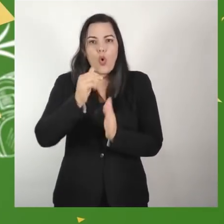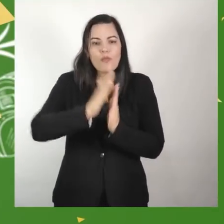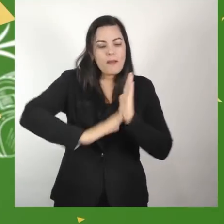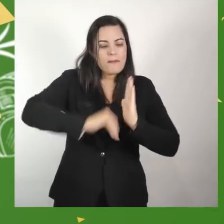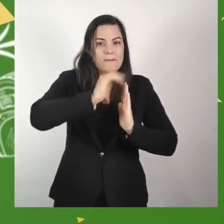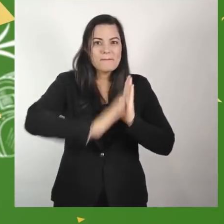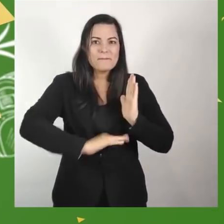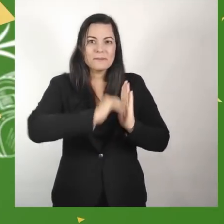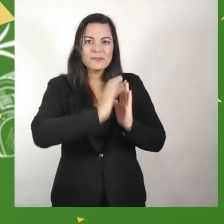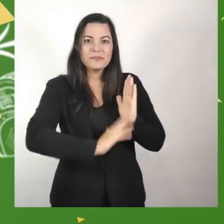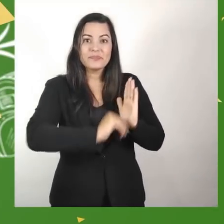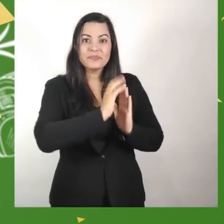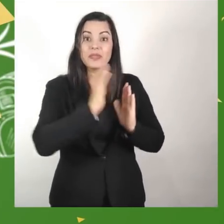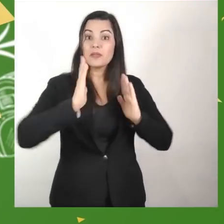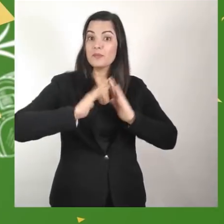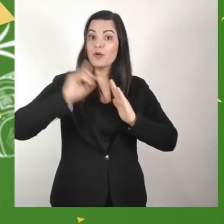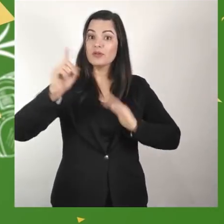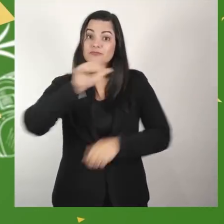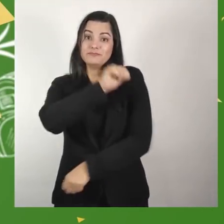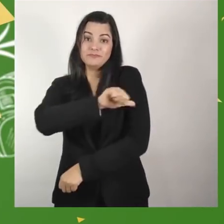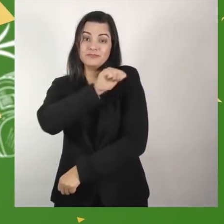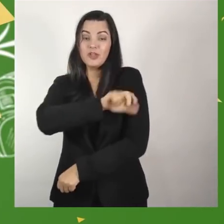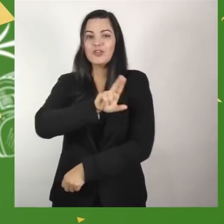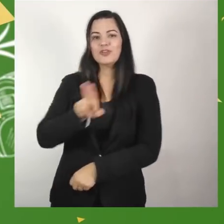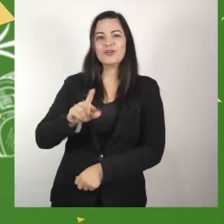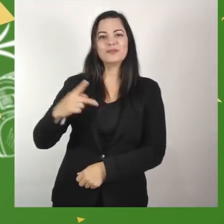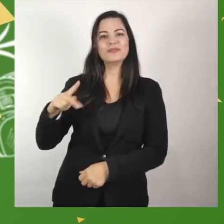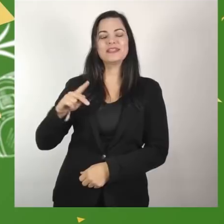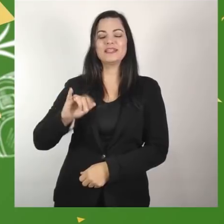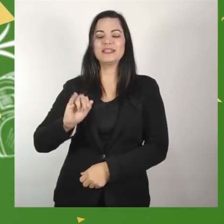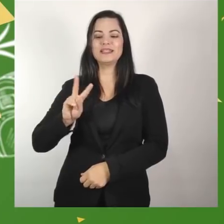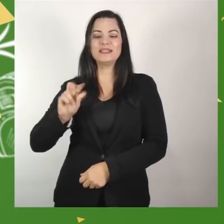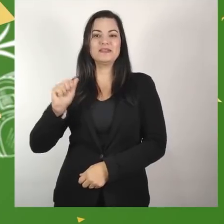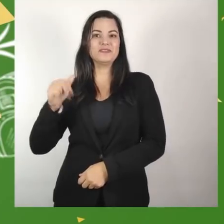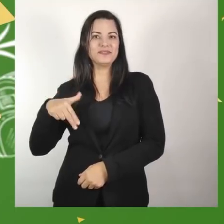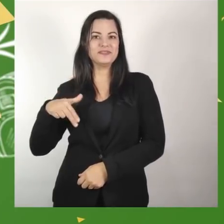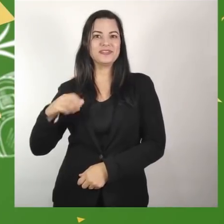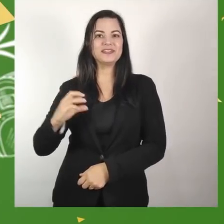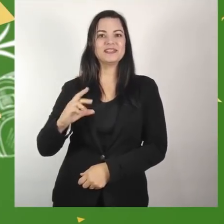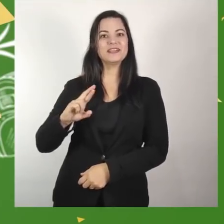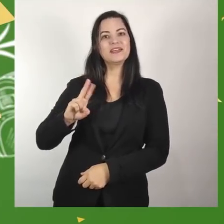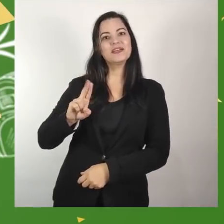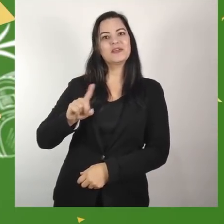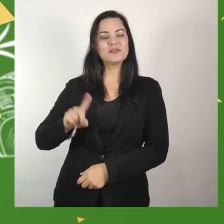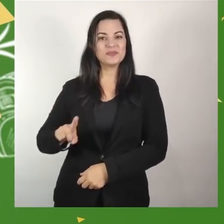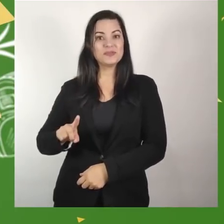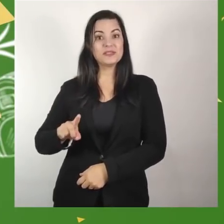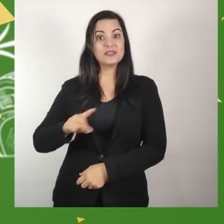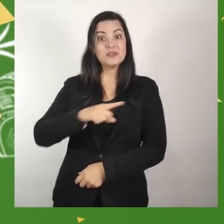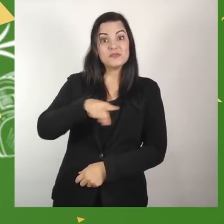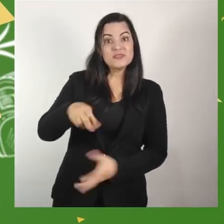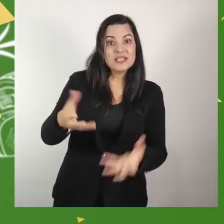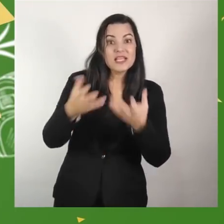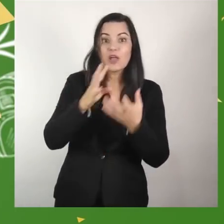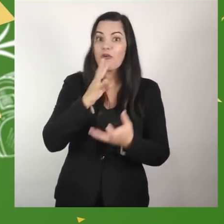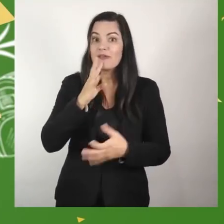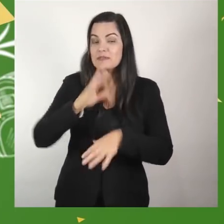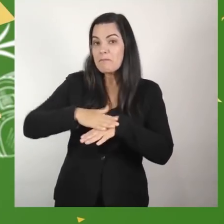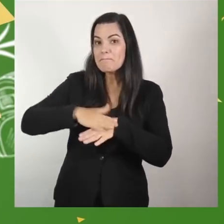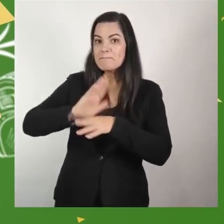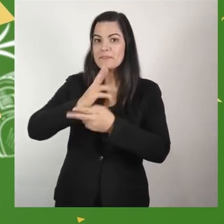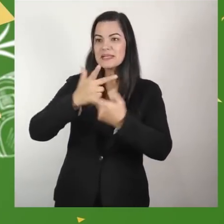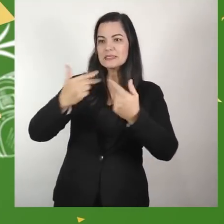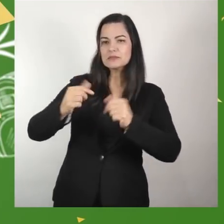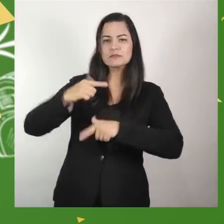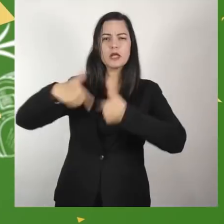do Rio de Janeiro chamado Ivan Cruz. Se você quiser conhecer um pouquinho mais sobre as